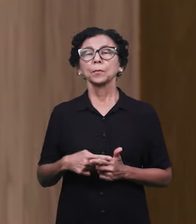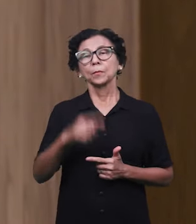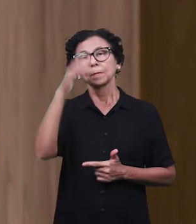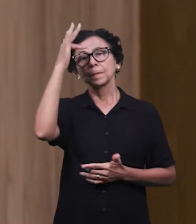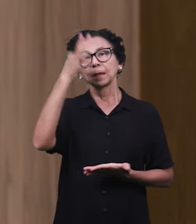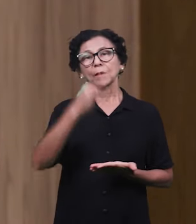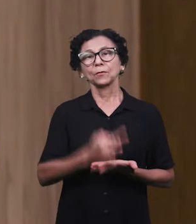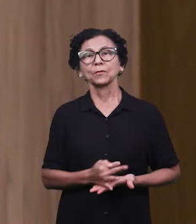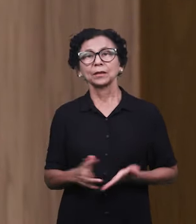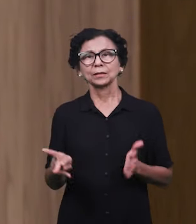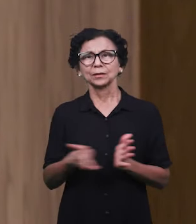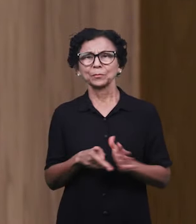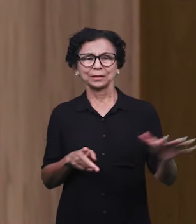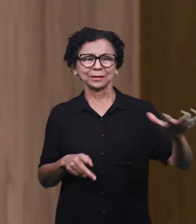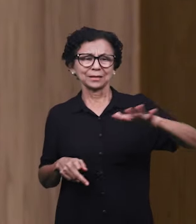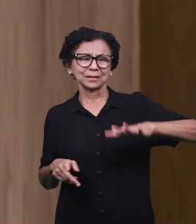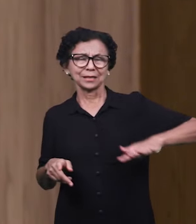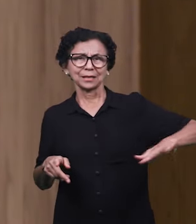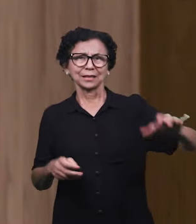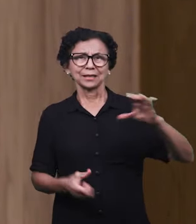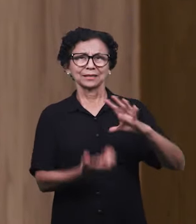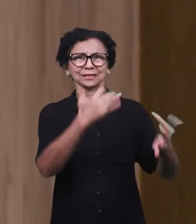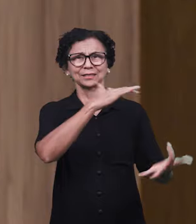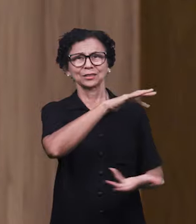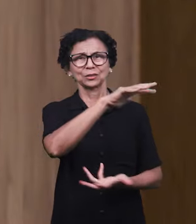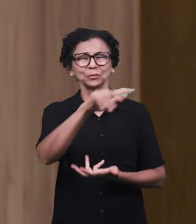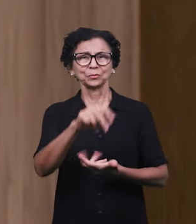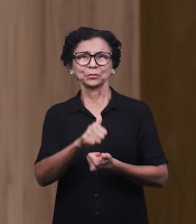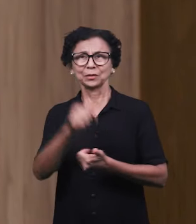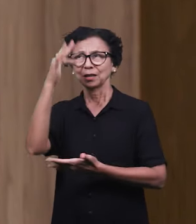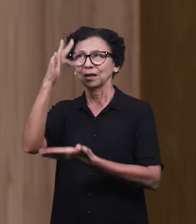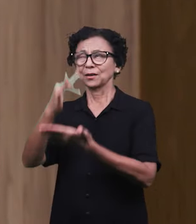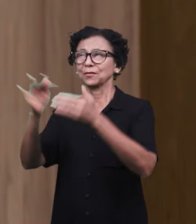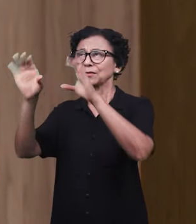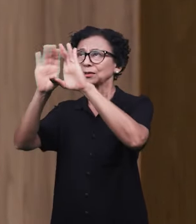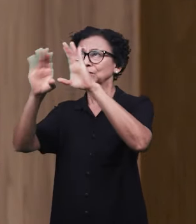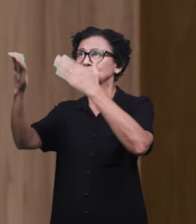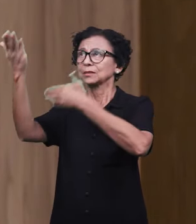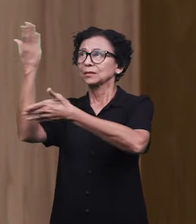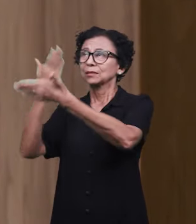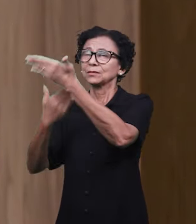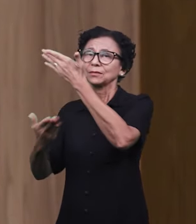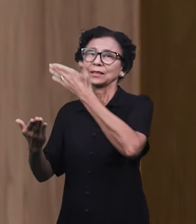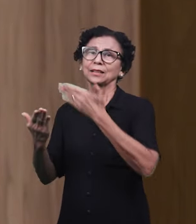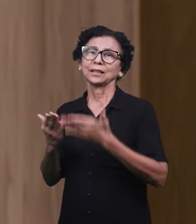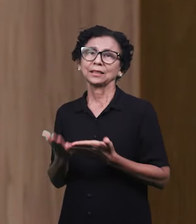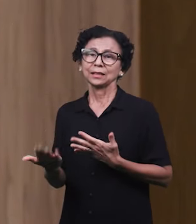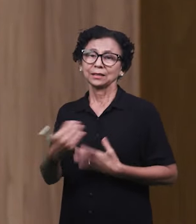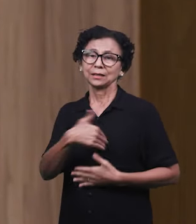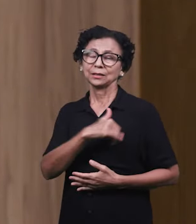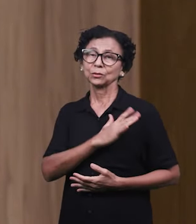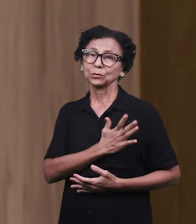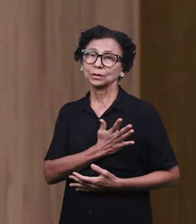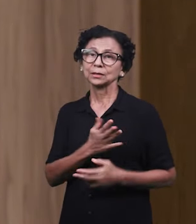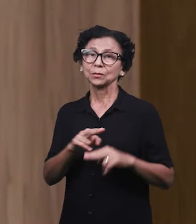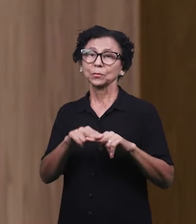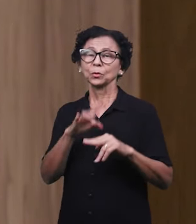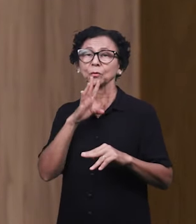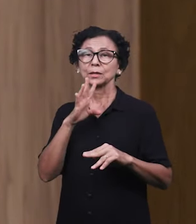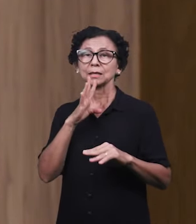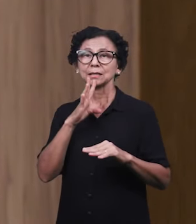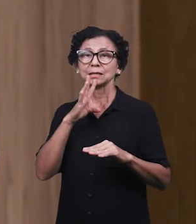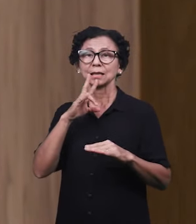universo redentor. Sim. E ela entra no nosso coração pelo ouvir a palavra de Deus. Então, nós precisamos conhecer a palavra, precisamos ter